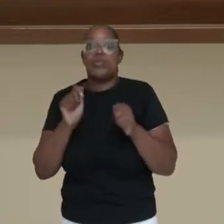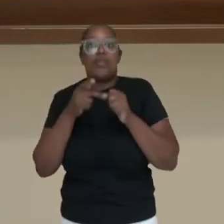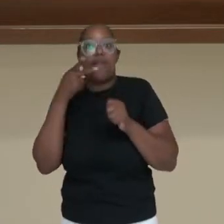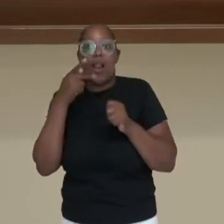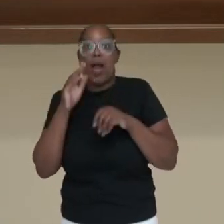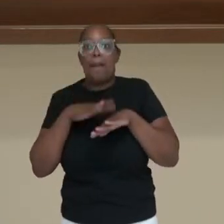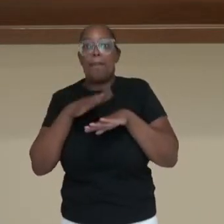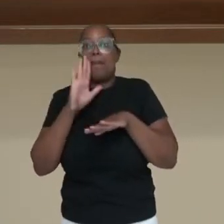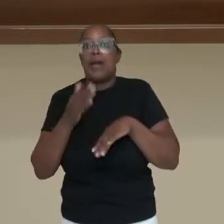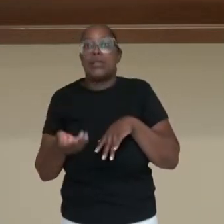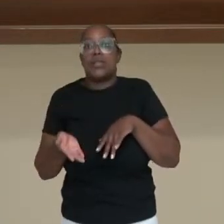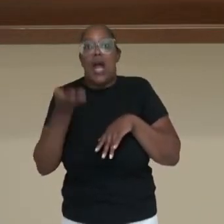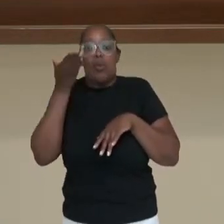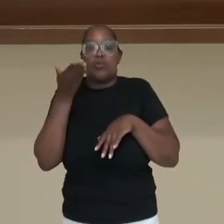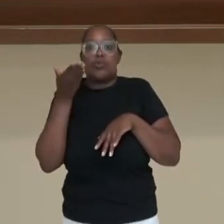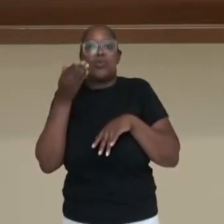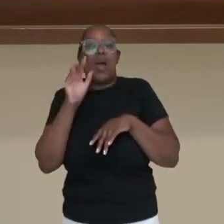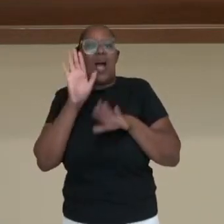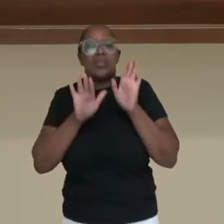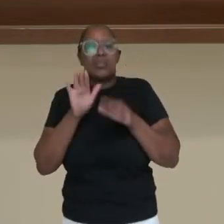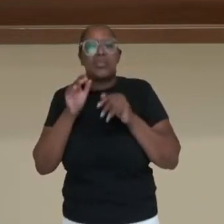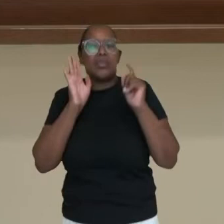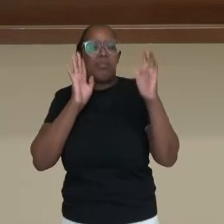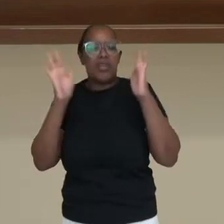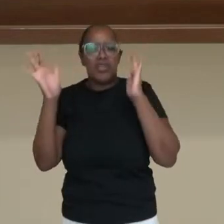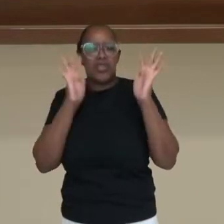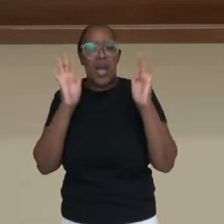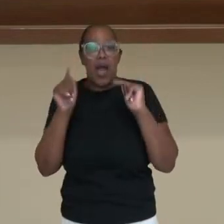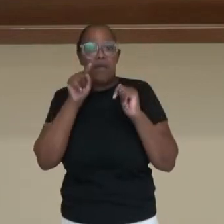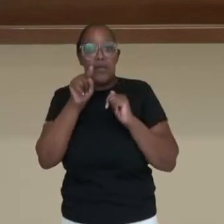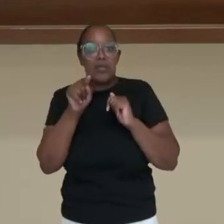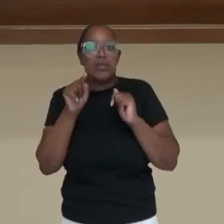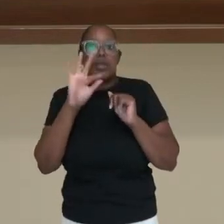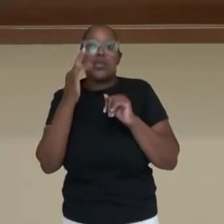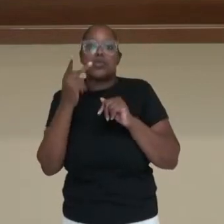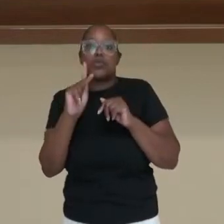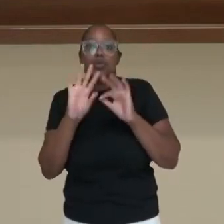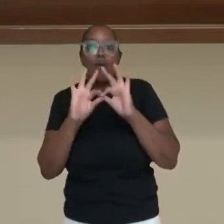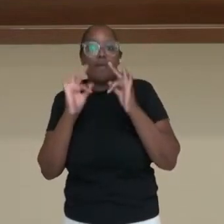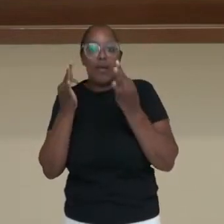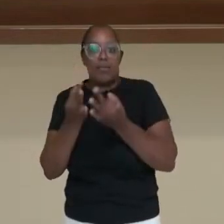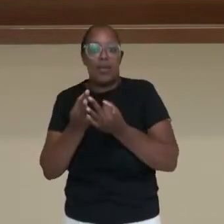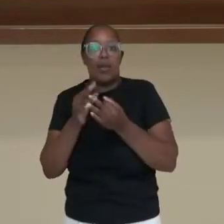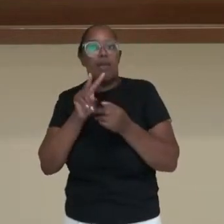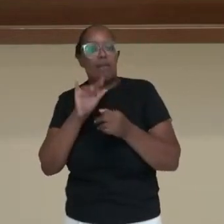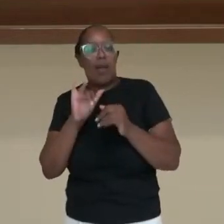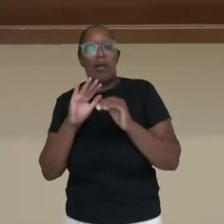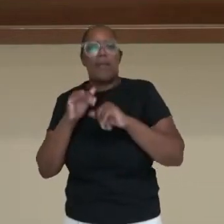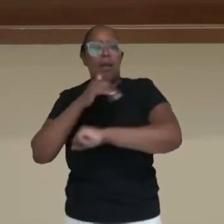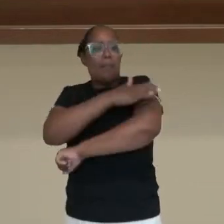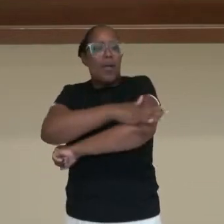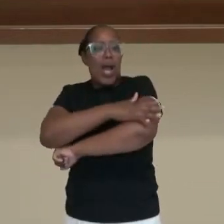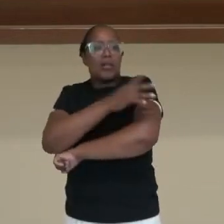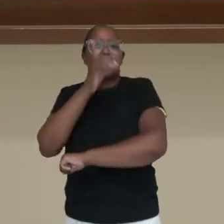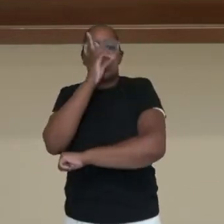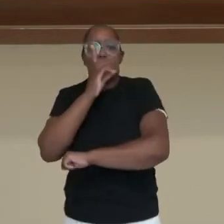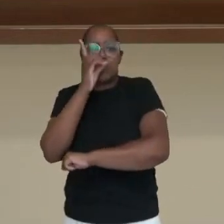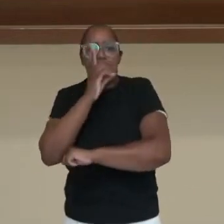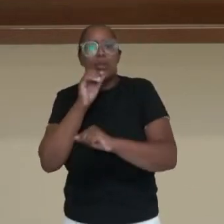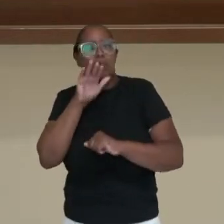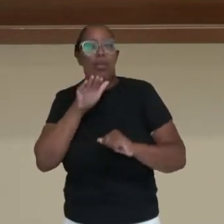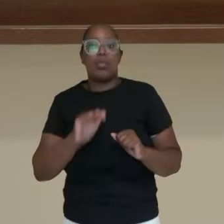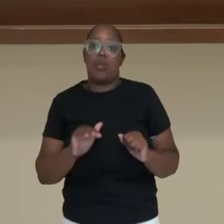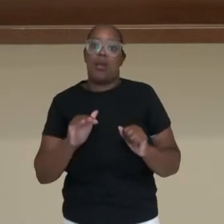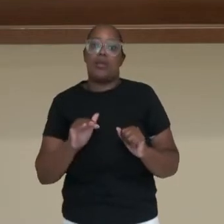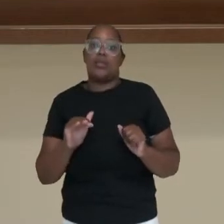né? Vamos imaginar que você e sua família vão para a praça num domingo à tarde. Se não tem como eu estar ali e